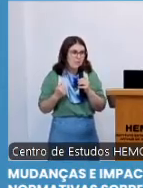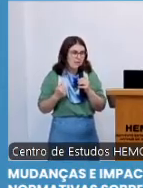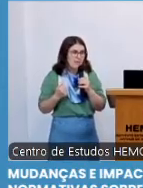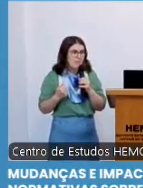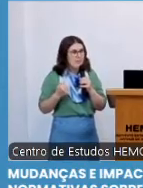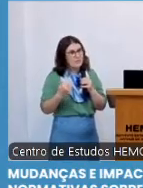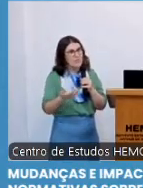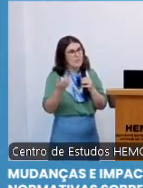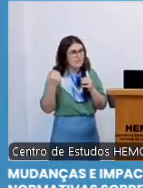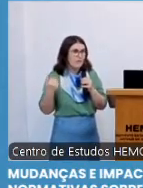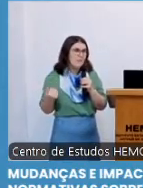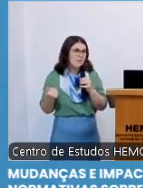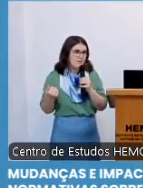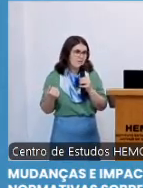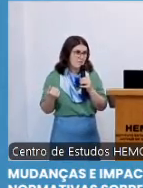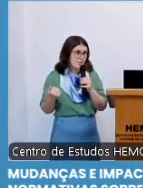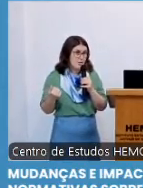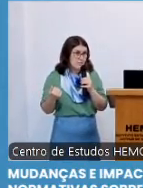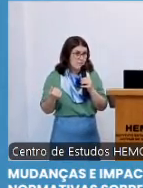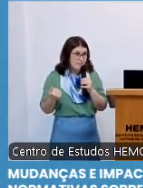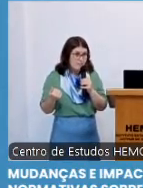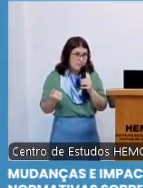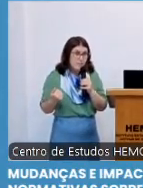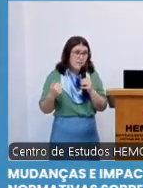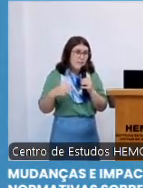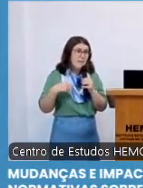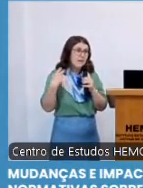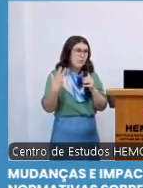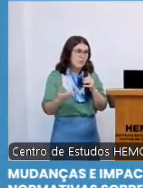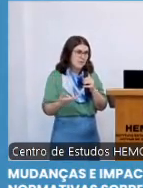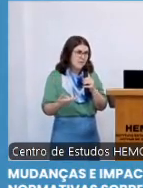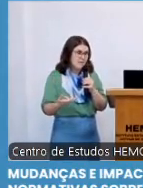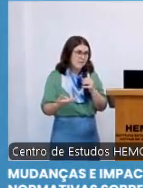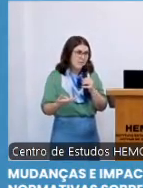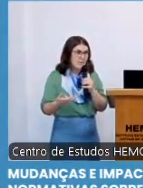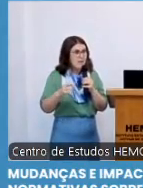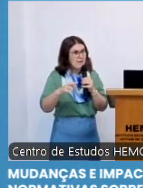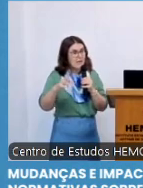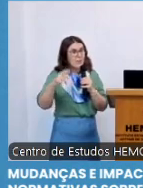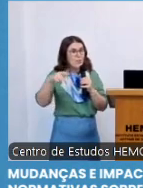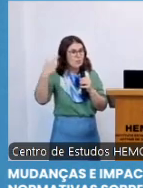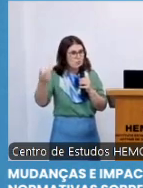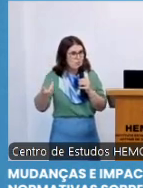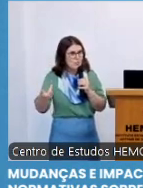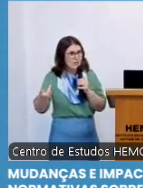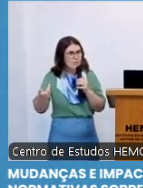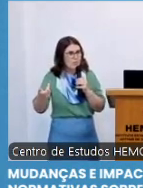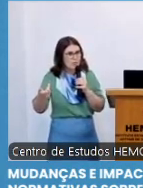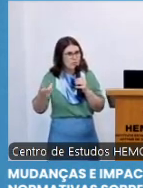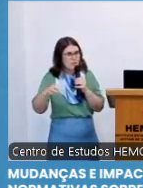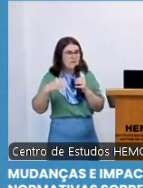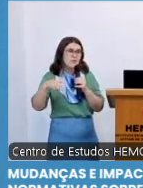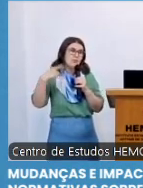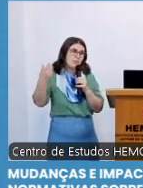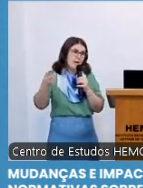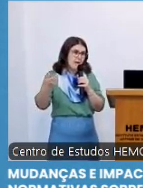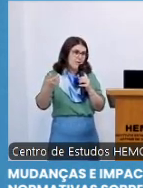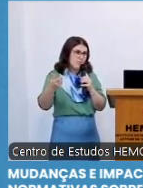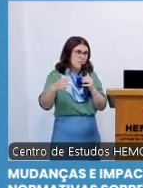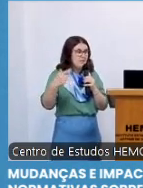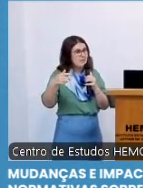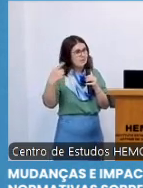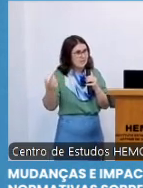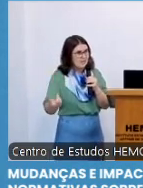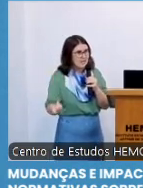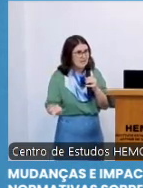para a CONEP. Isso agora não vai mais existir. E a outra questão, que é o último recurso vai ser